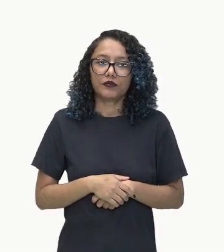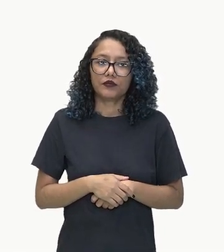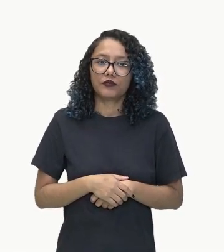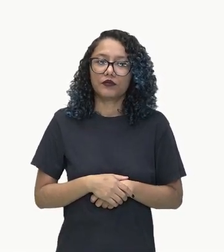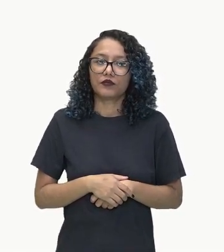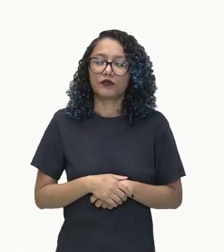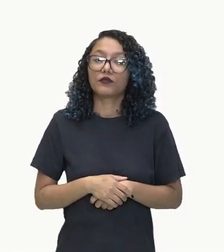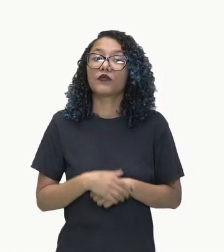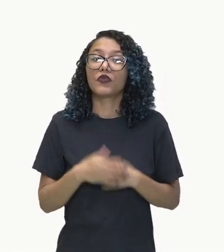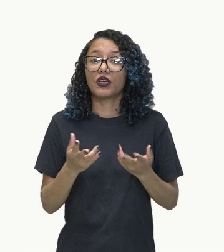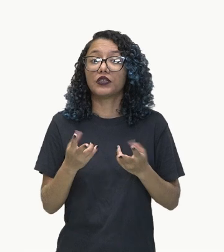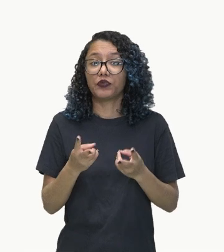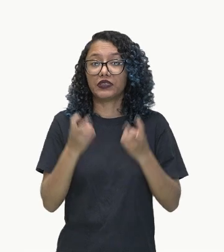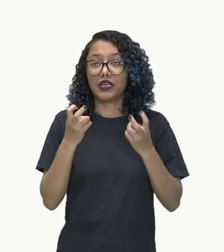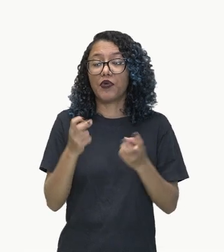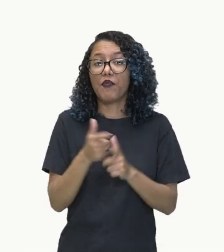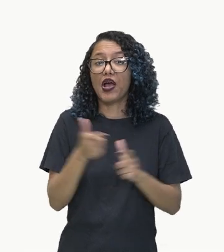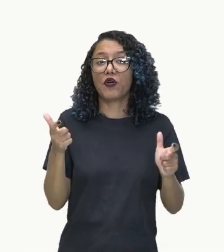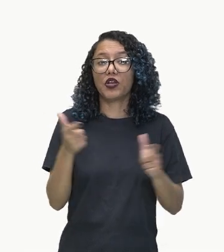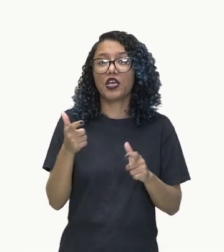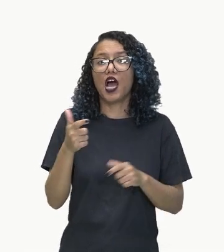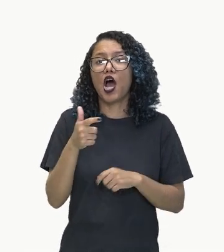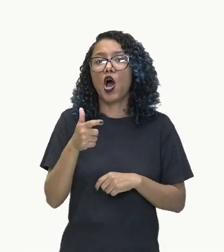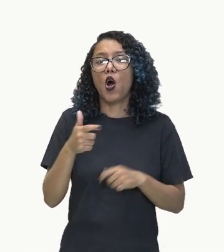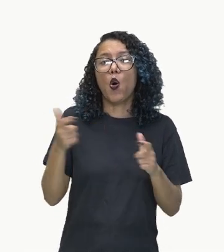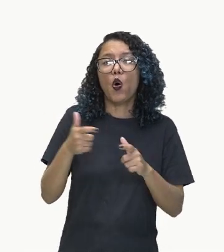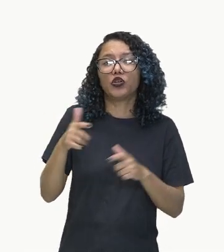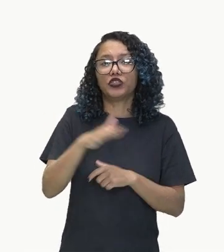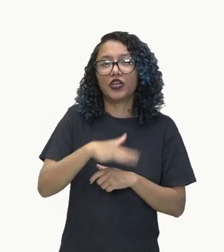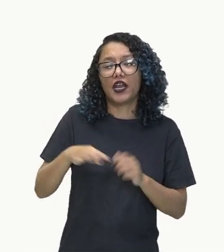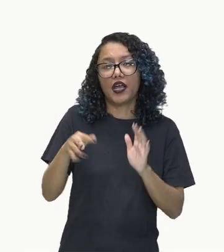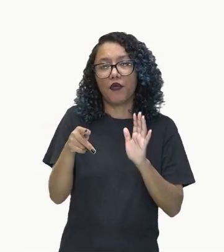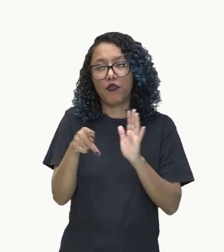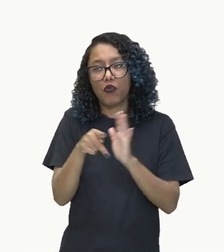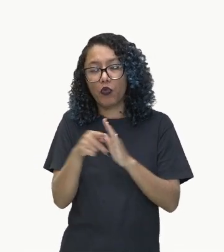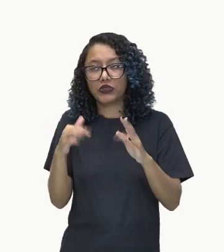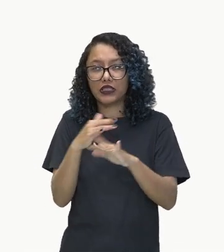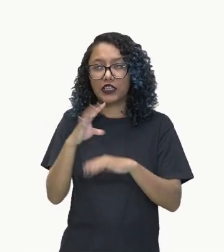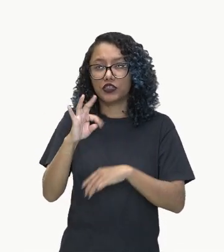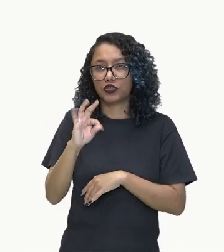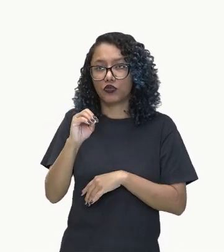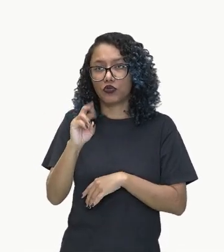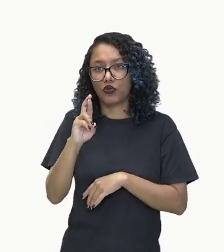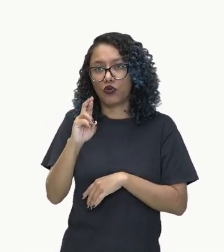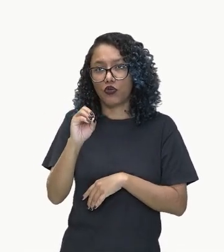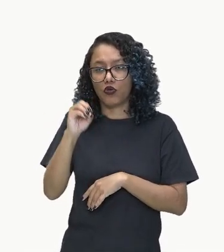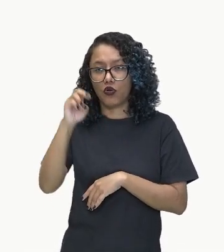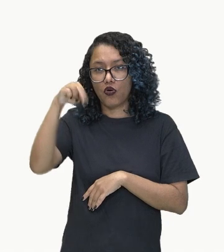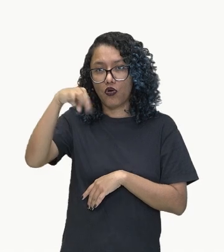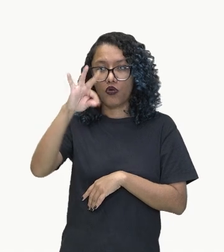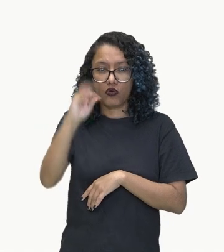na região de Toronto, mais de 5 milhões de pessoas nessa área. Mas se vocês